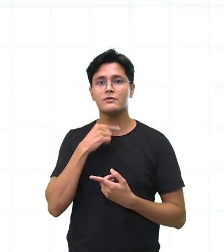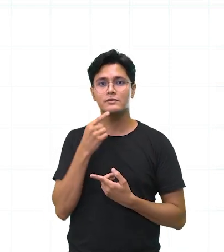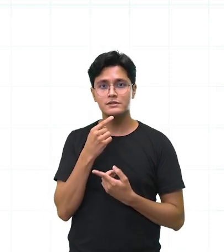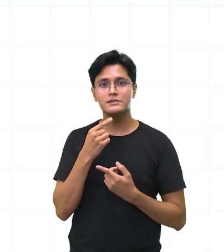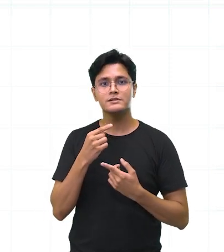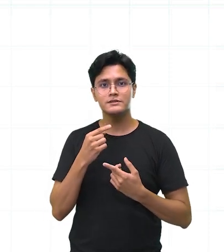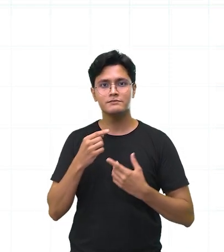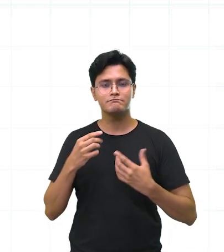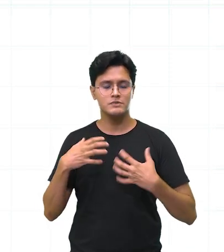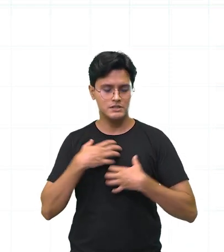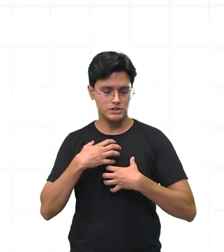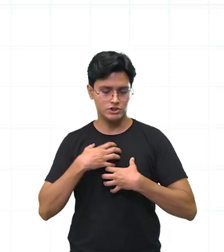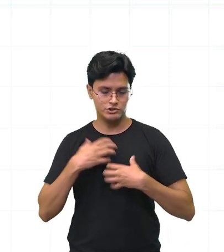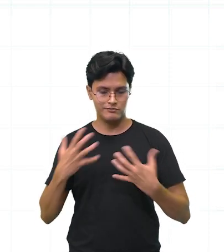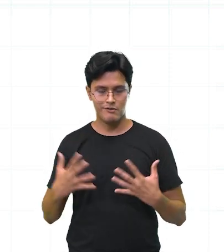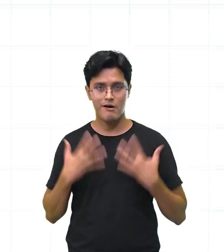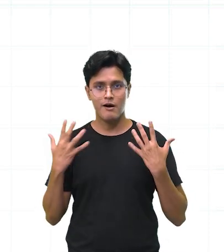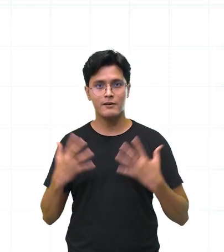quê?